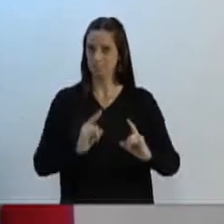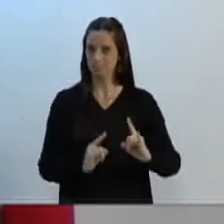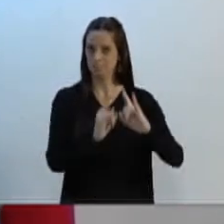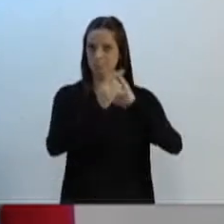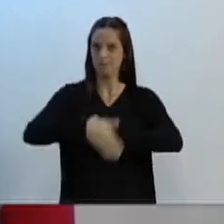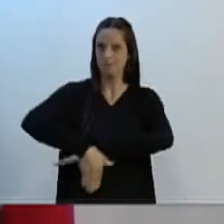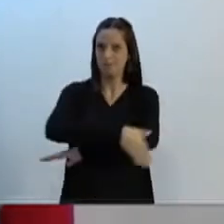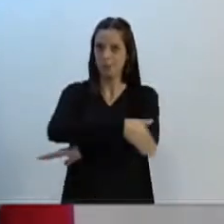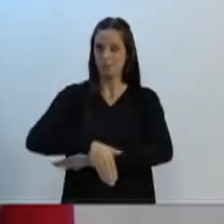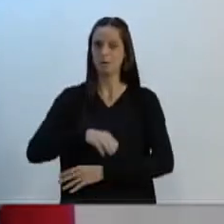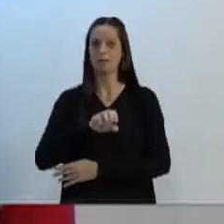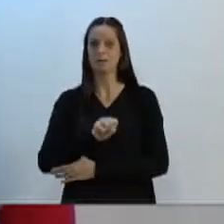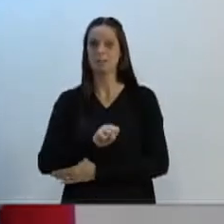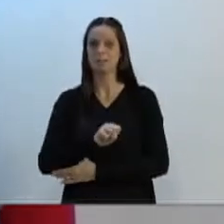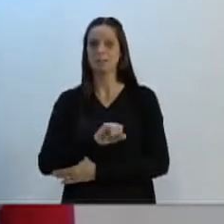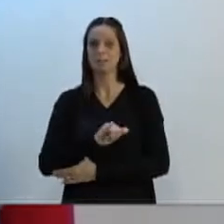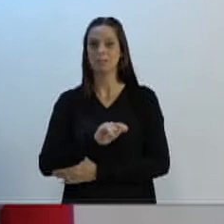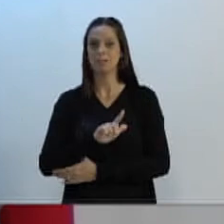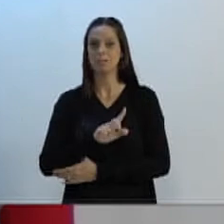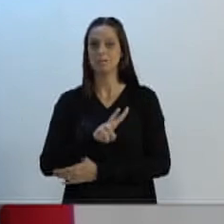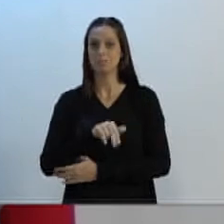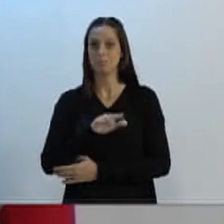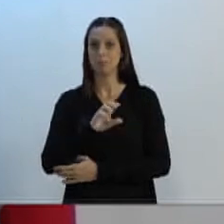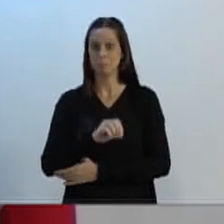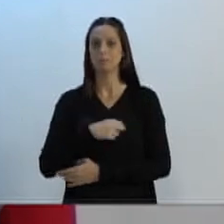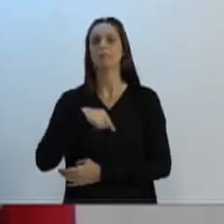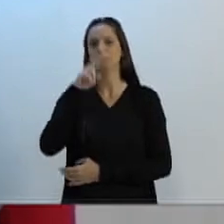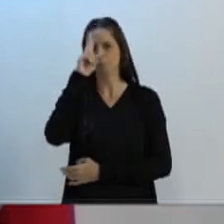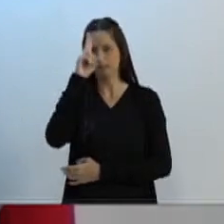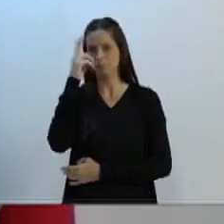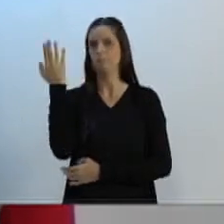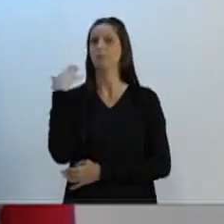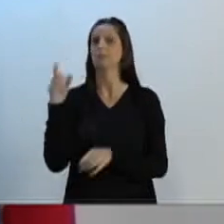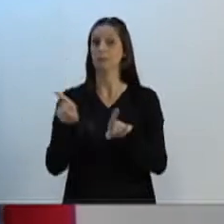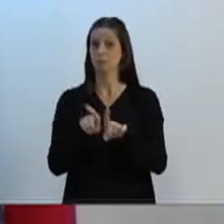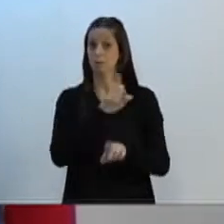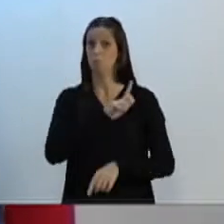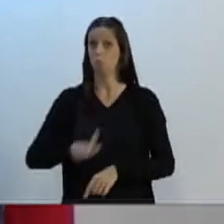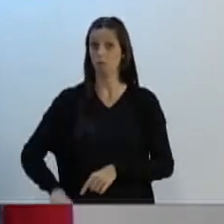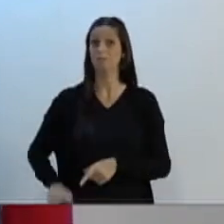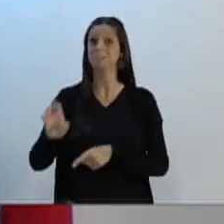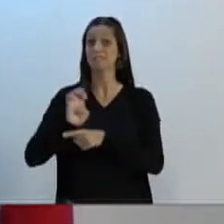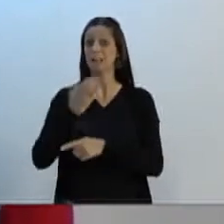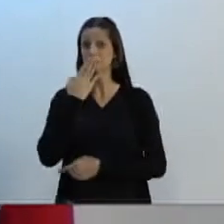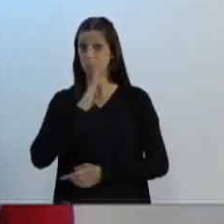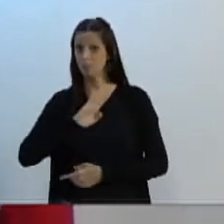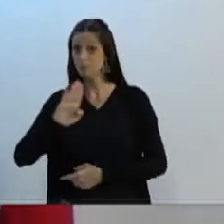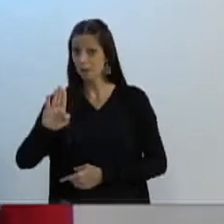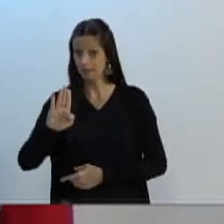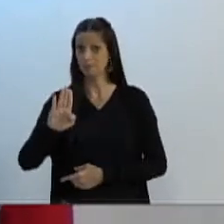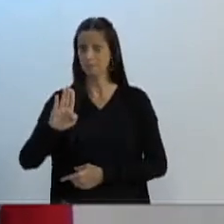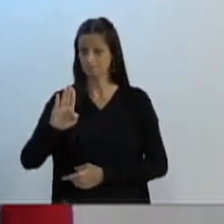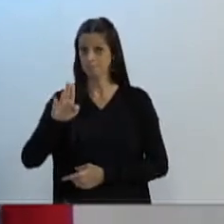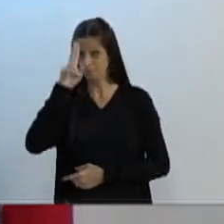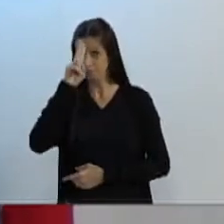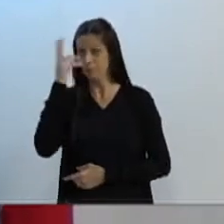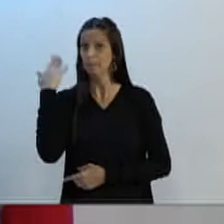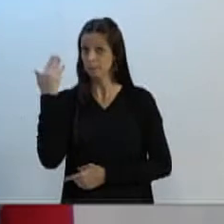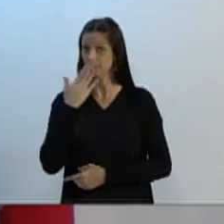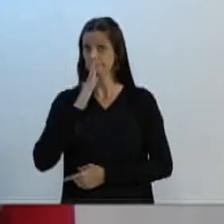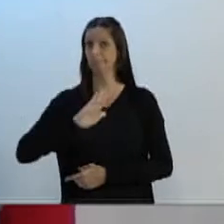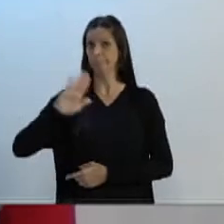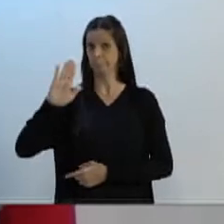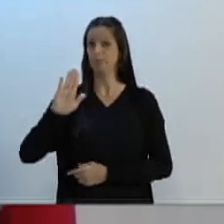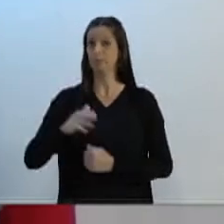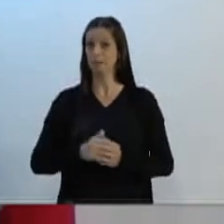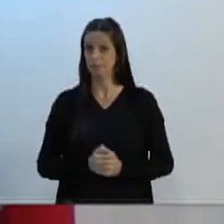Silvano Cândido da Silva. Me lembro bem as promessas que foram feitas pelo então governador, mas